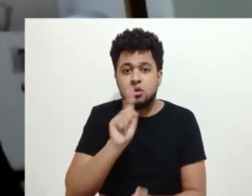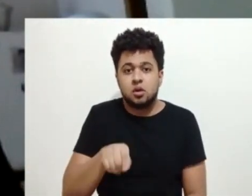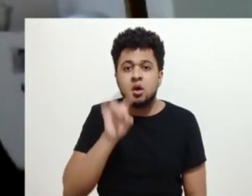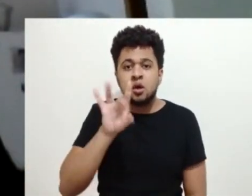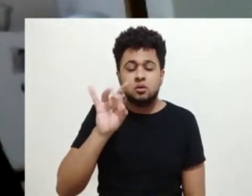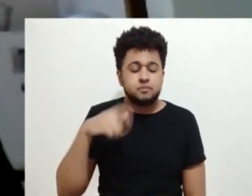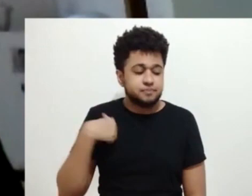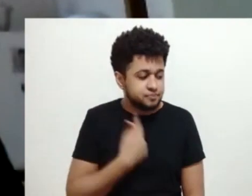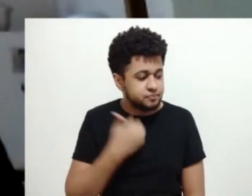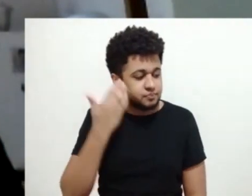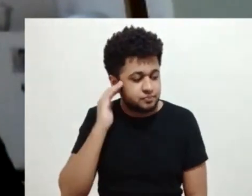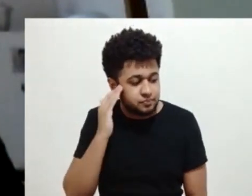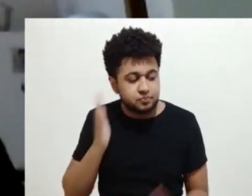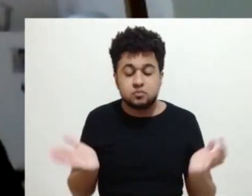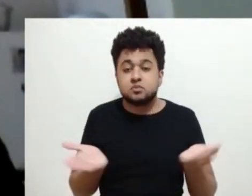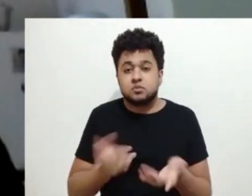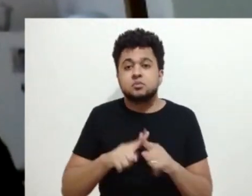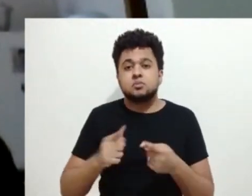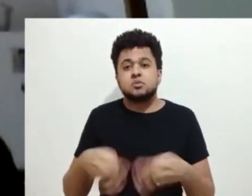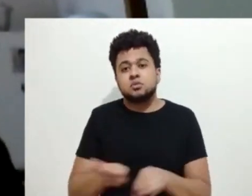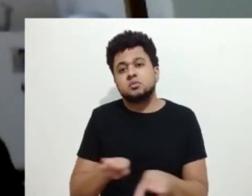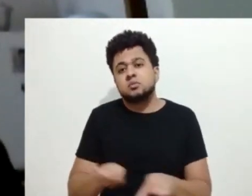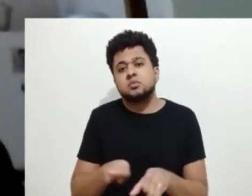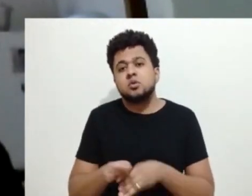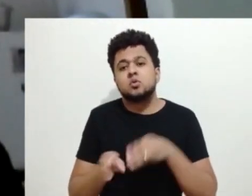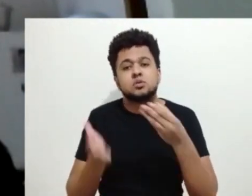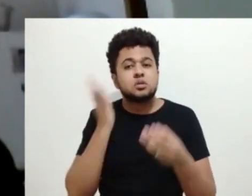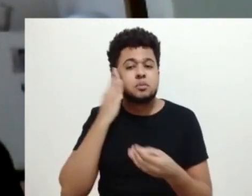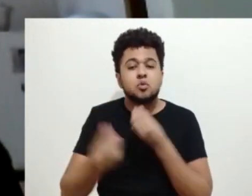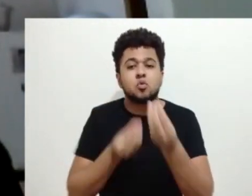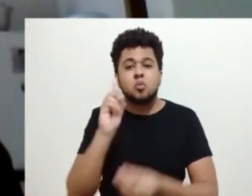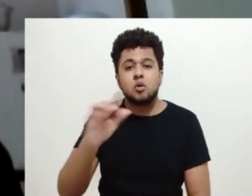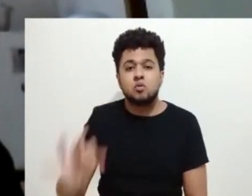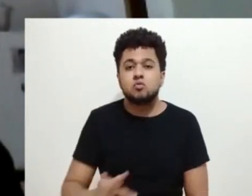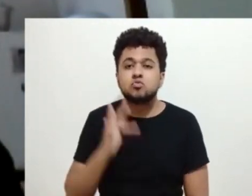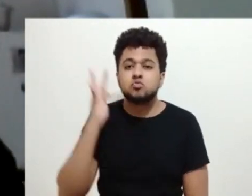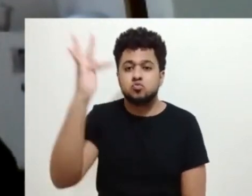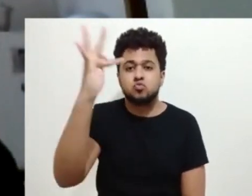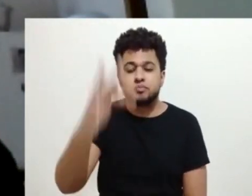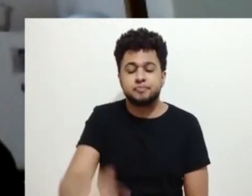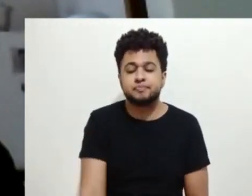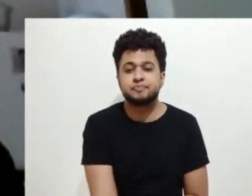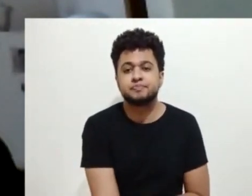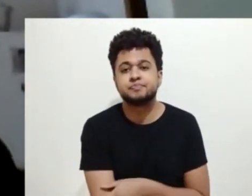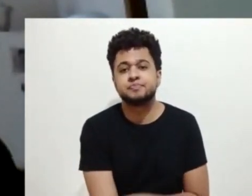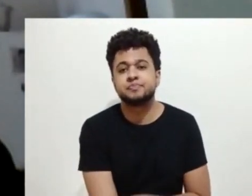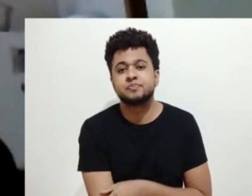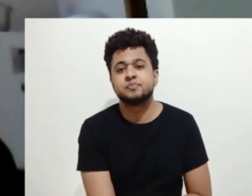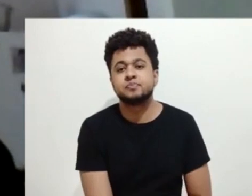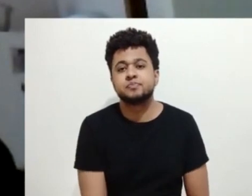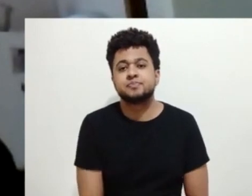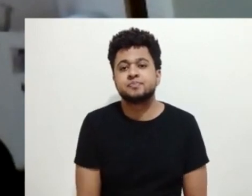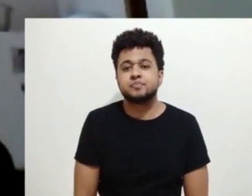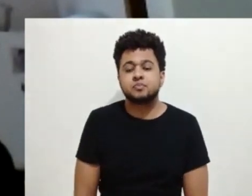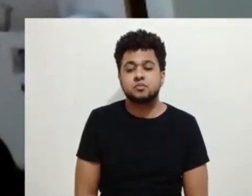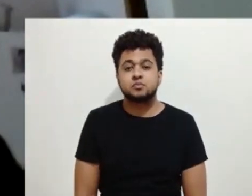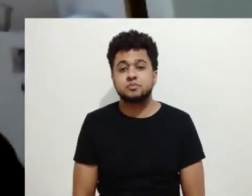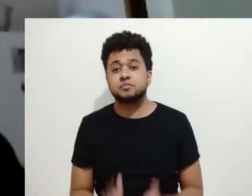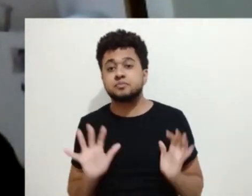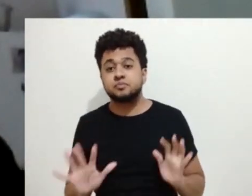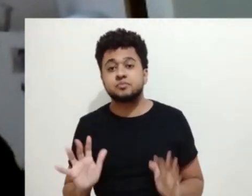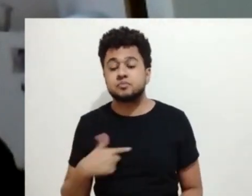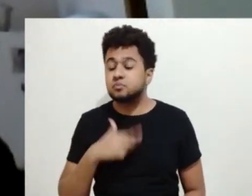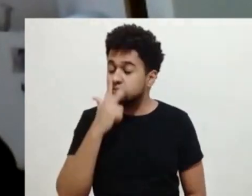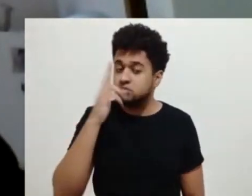significa, né, que aquele pensamento científico, né, ele está dando resultado, né, não apenas para a gente entender o presente, mas para